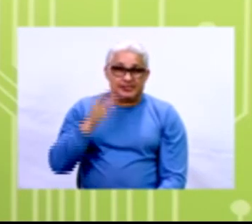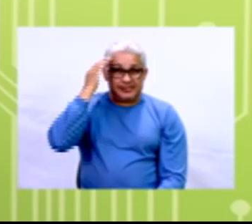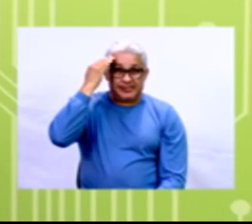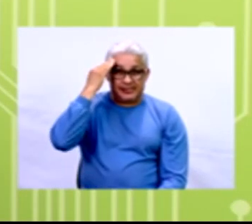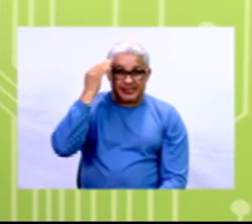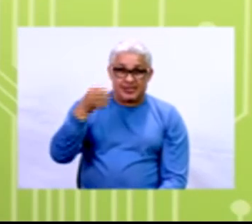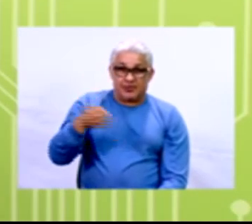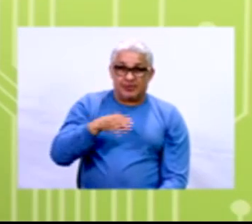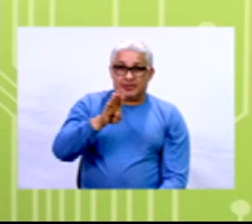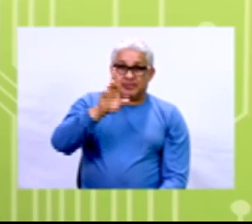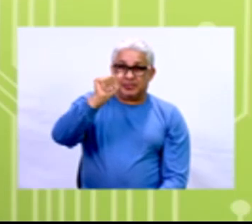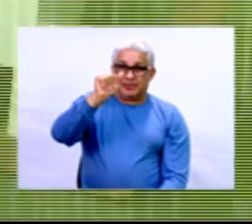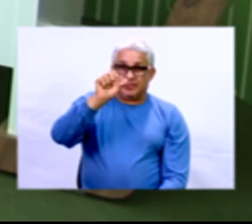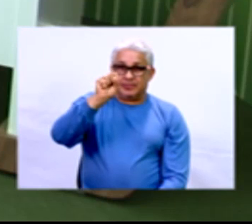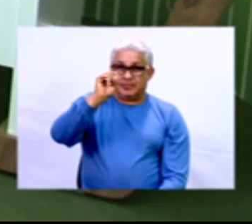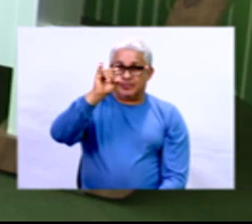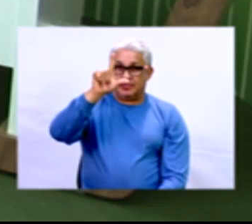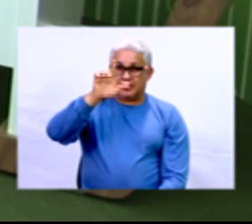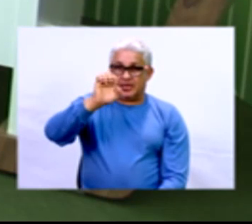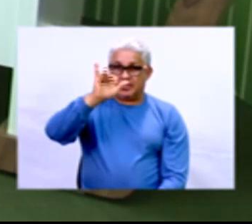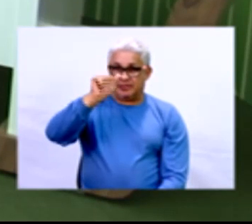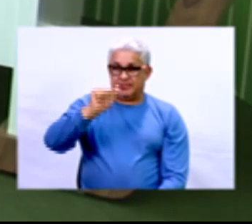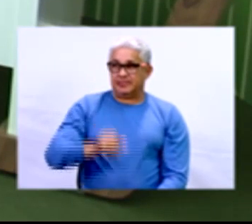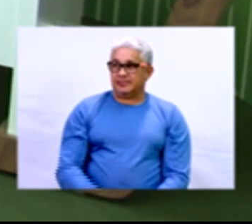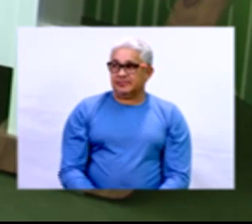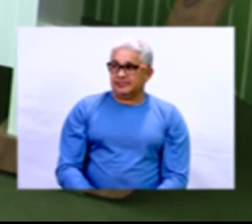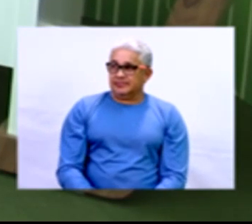Brasileia, desculpa. É isso,